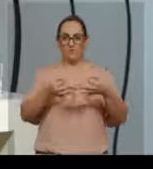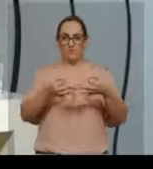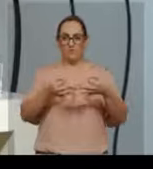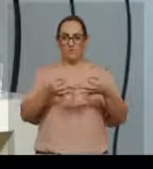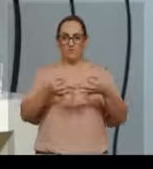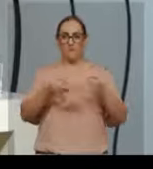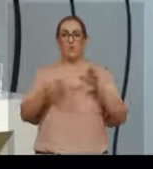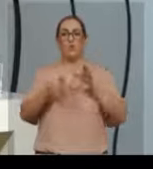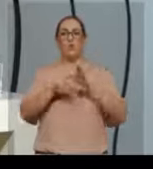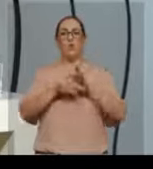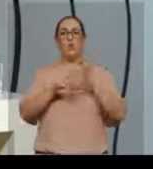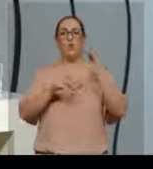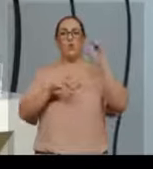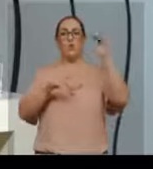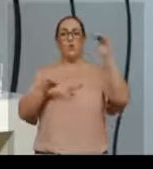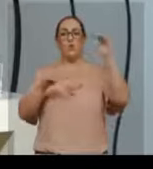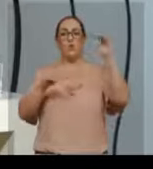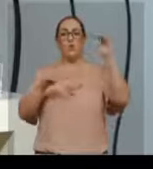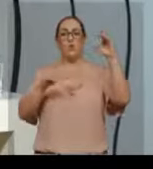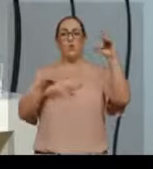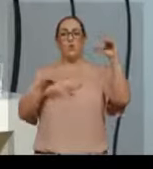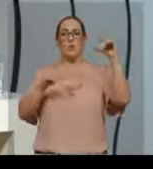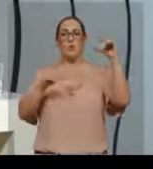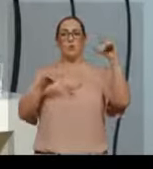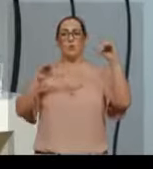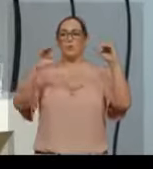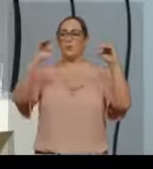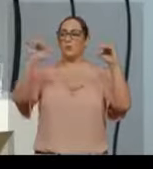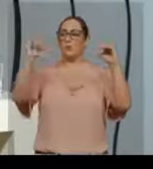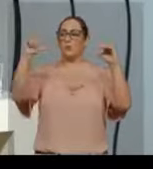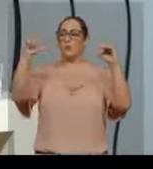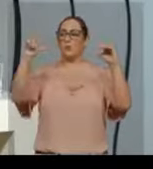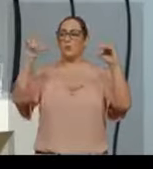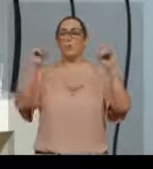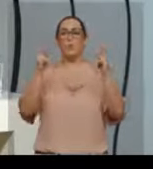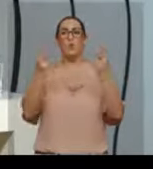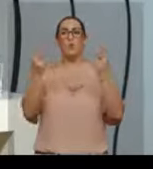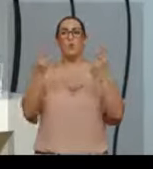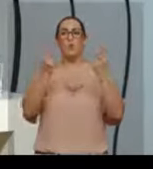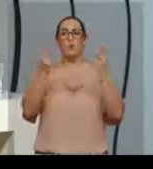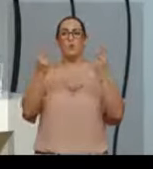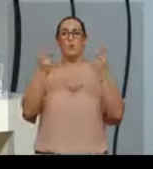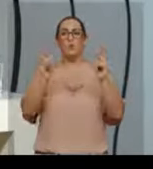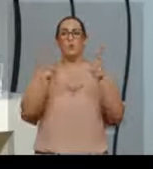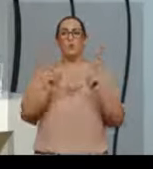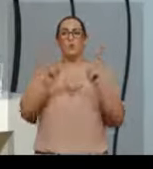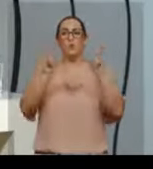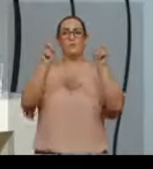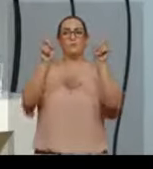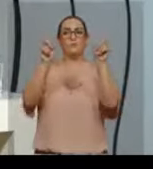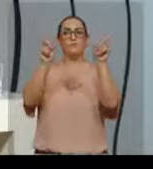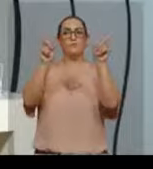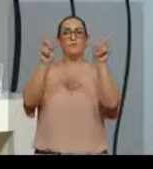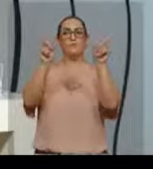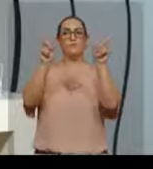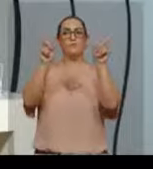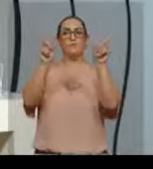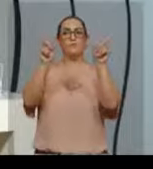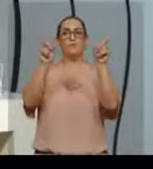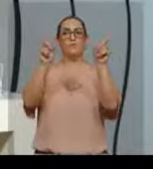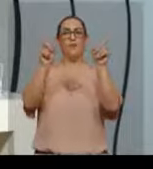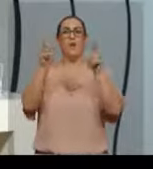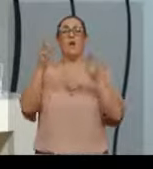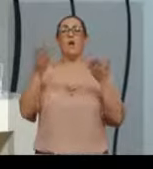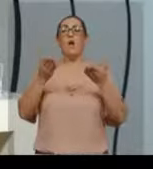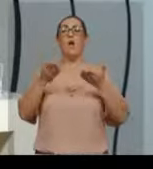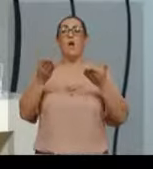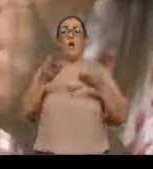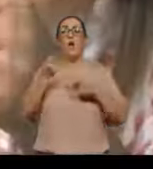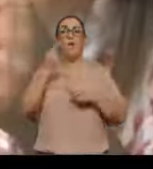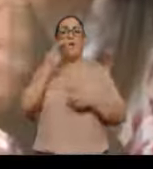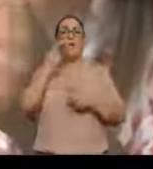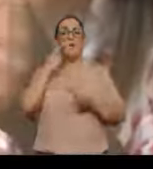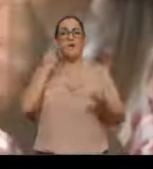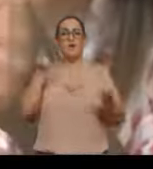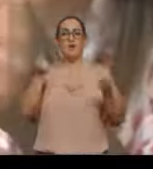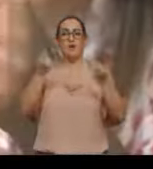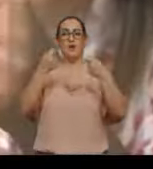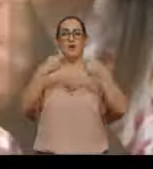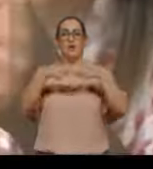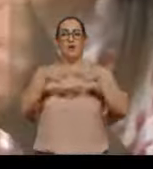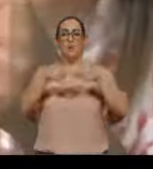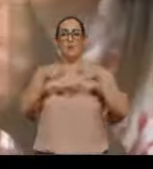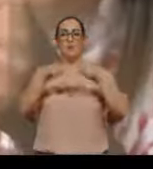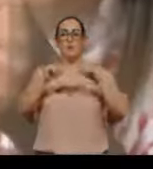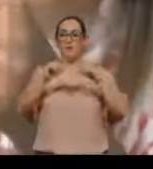estão exatamente na mesma direção, ou seja, os dois estão voltados para cima. Observe agora essa capacidade